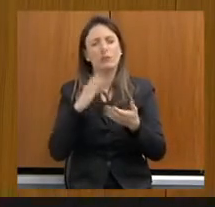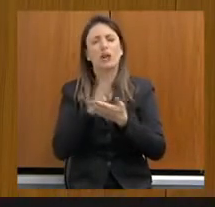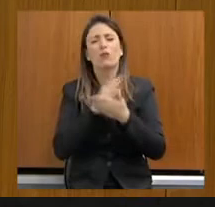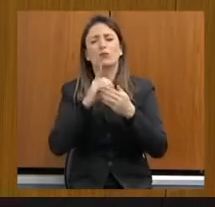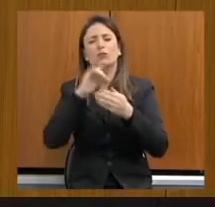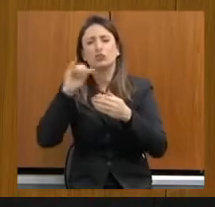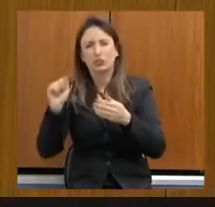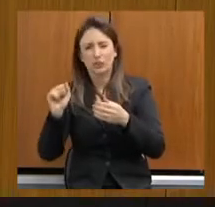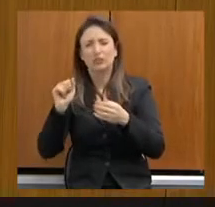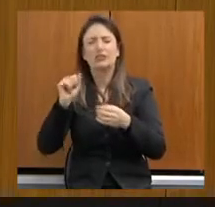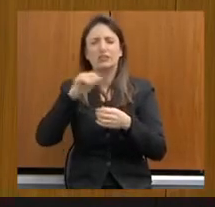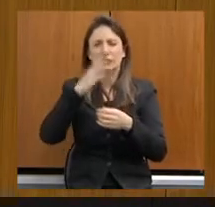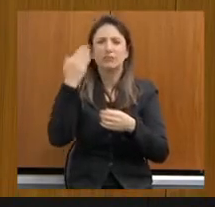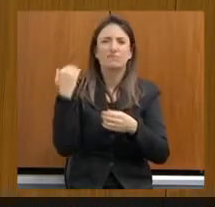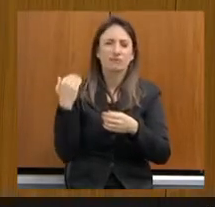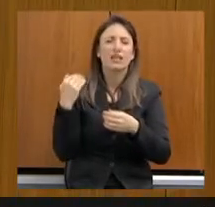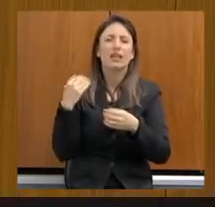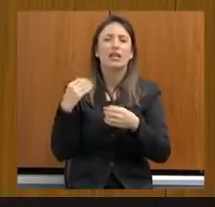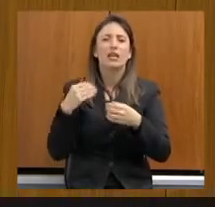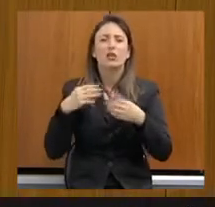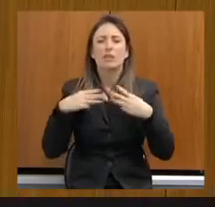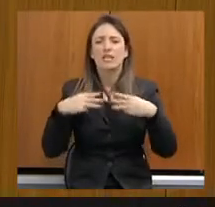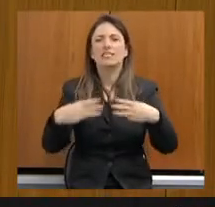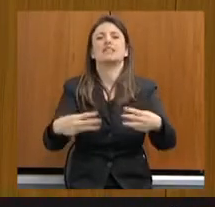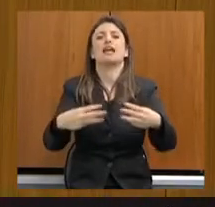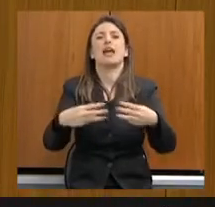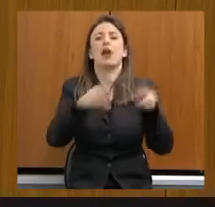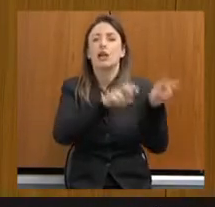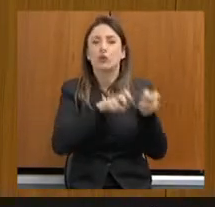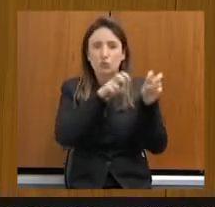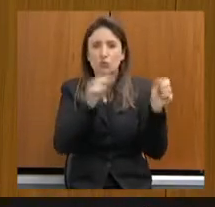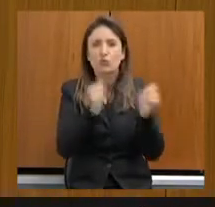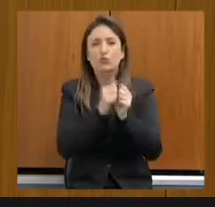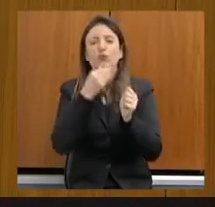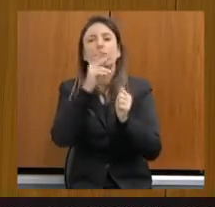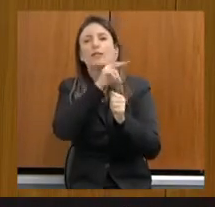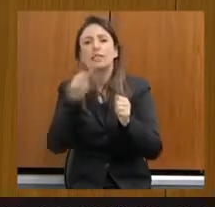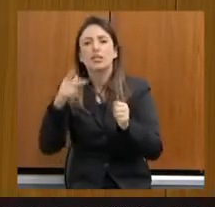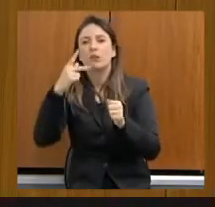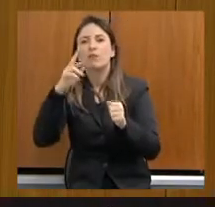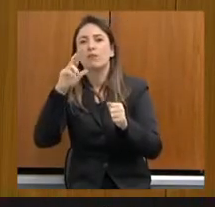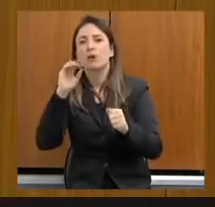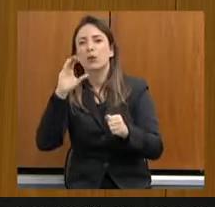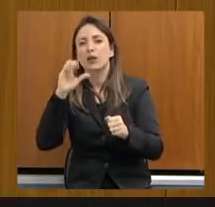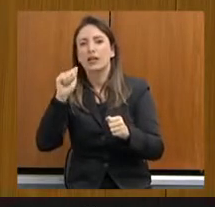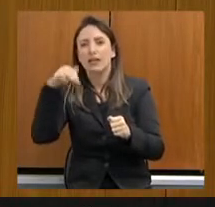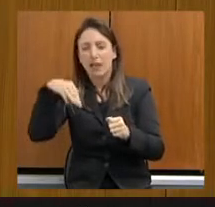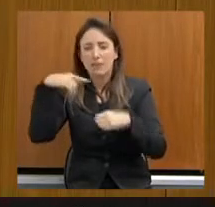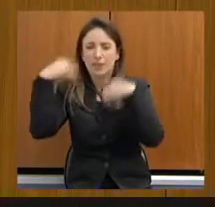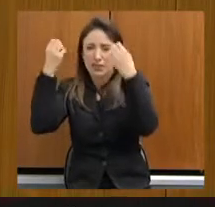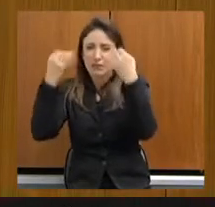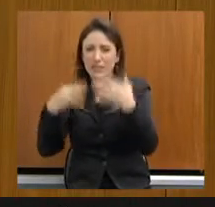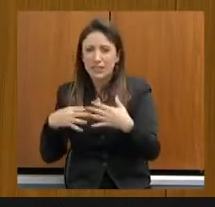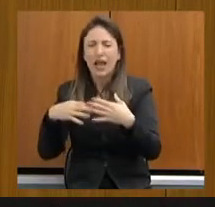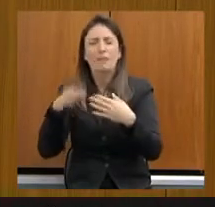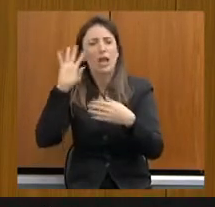no Ministério da Agricultura com o presidente da pro cam e já tratando dessa questão porque o Brasil